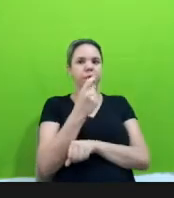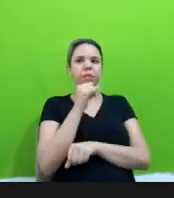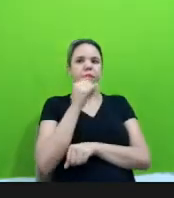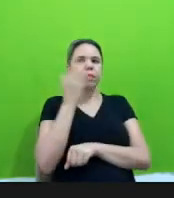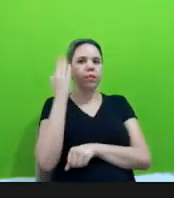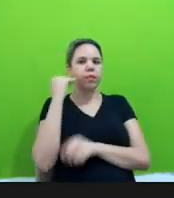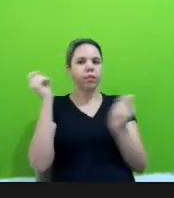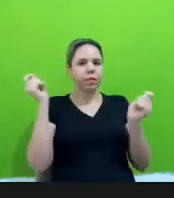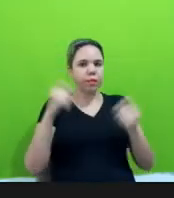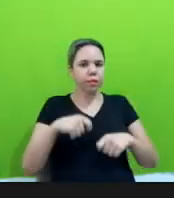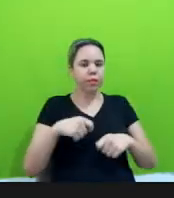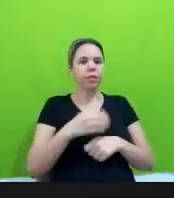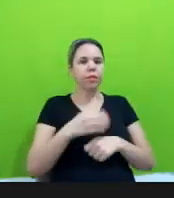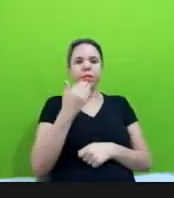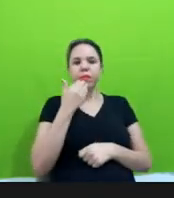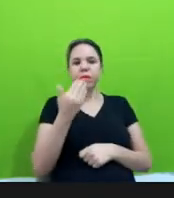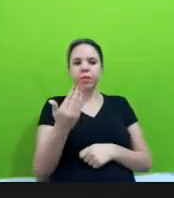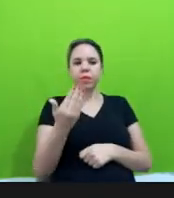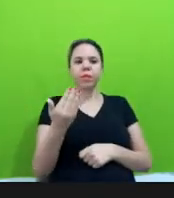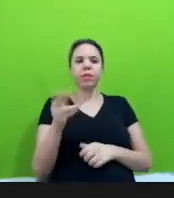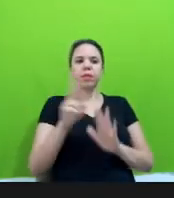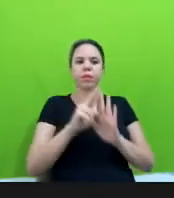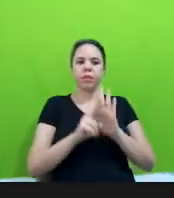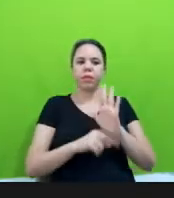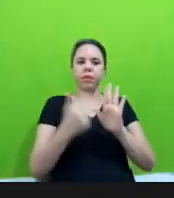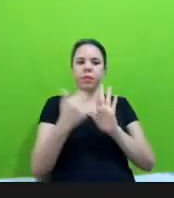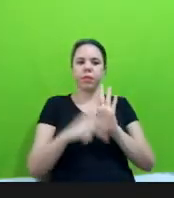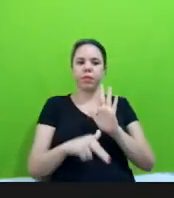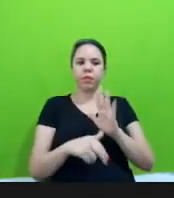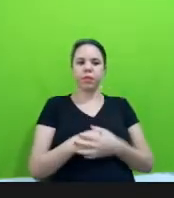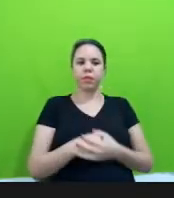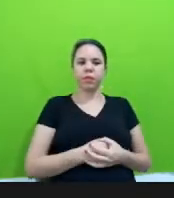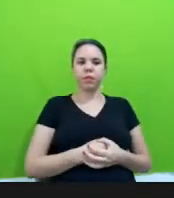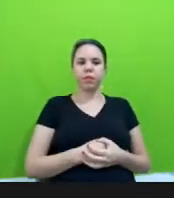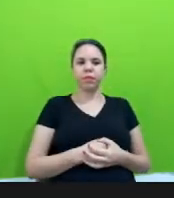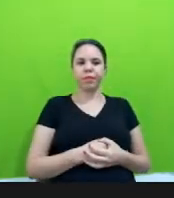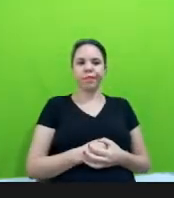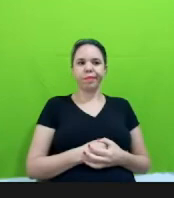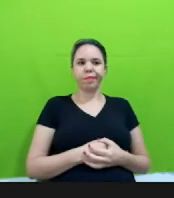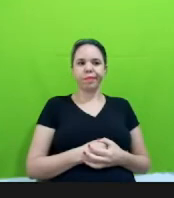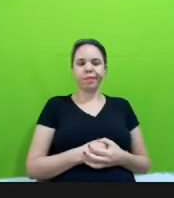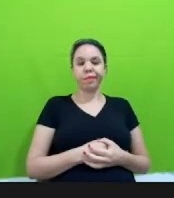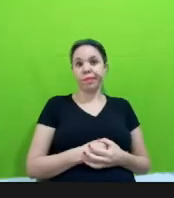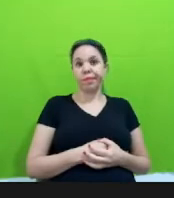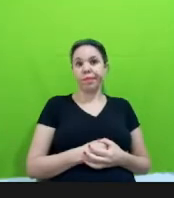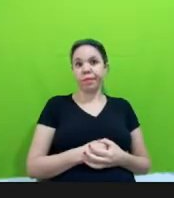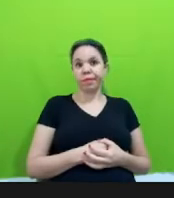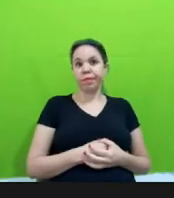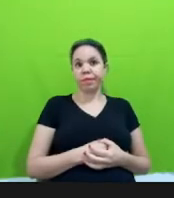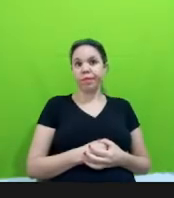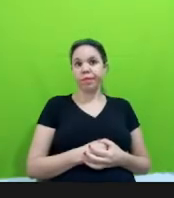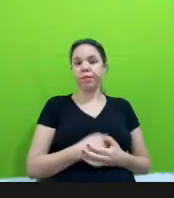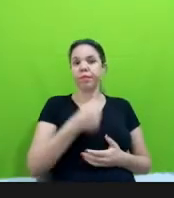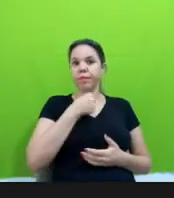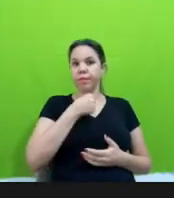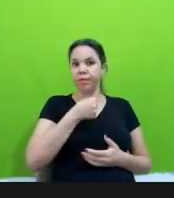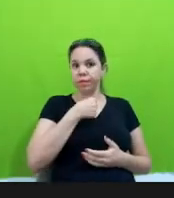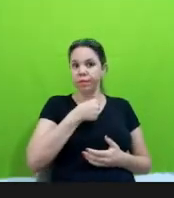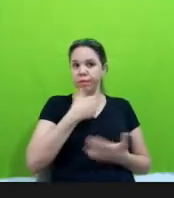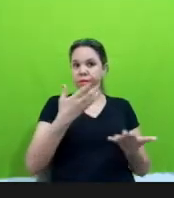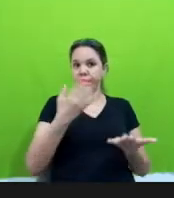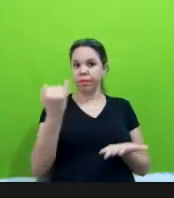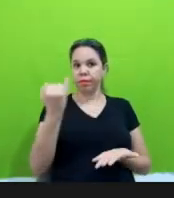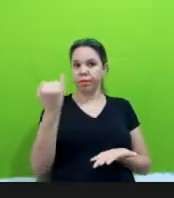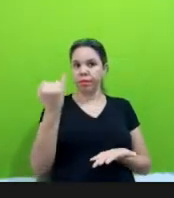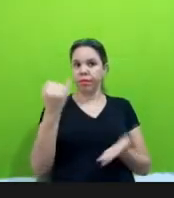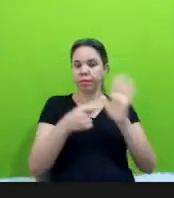possível pedir procedimentos de nomeação. Então, acabou dando uma reportagem importante que mostrou